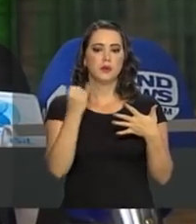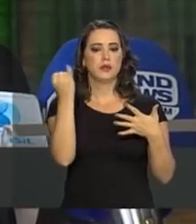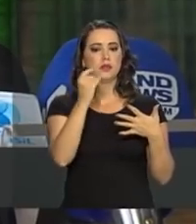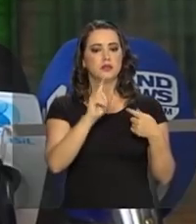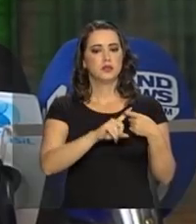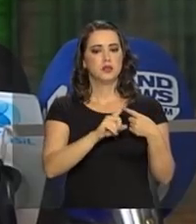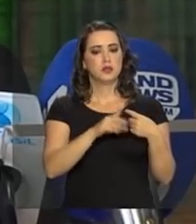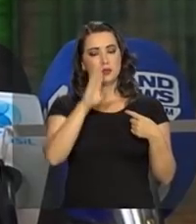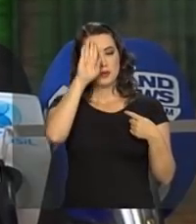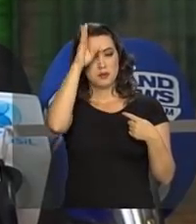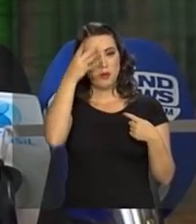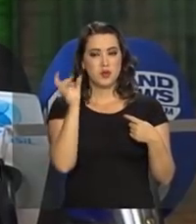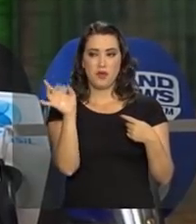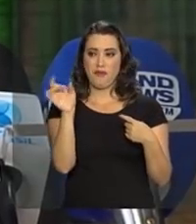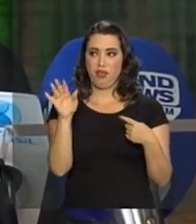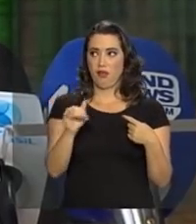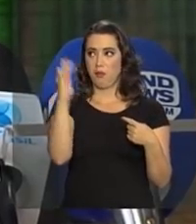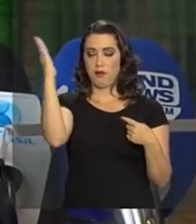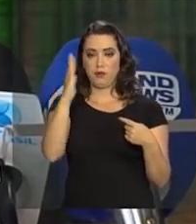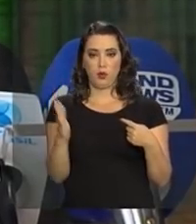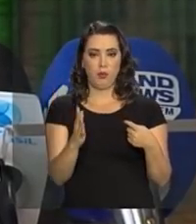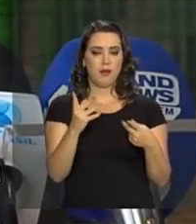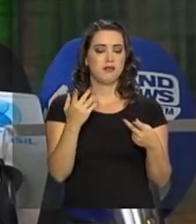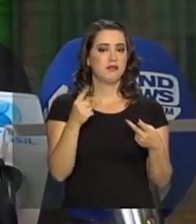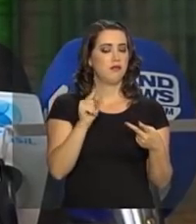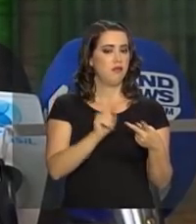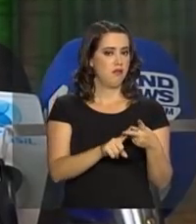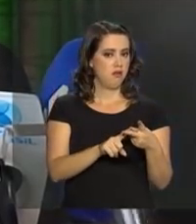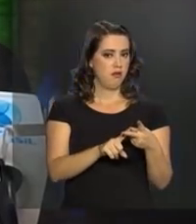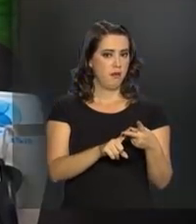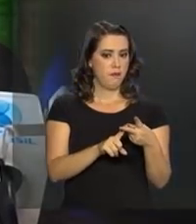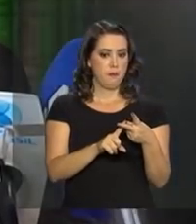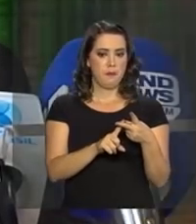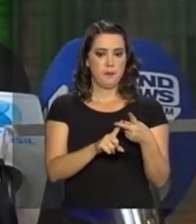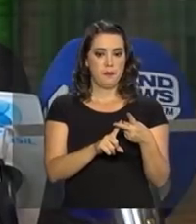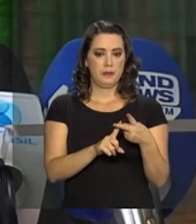principalmente a parte de comércio exterior, né?